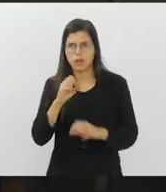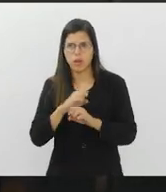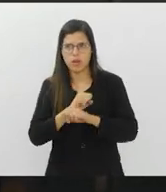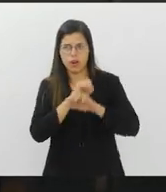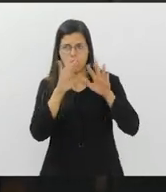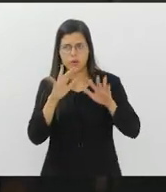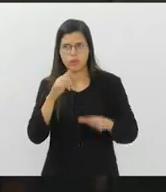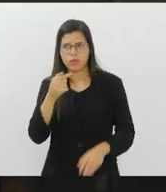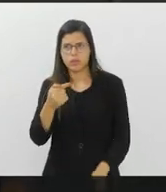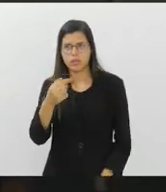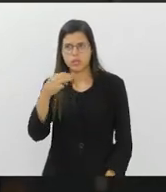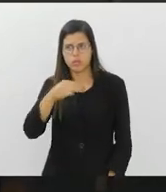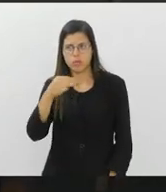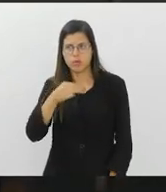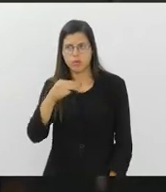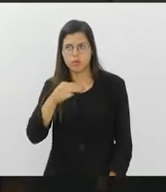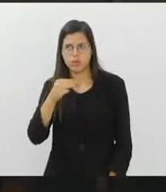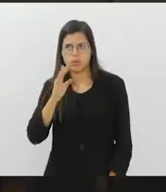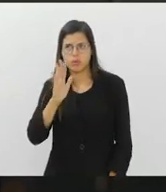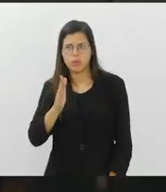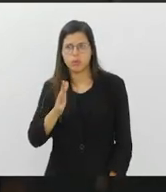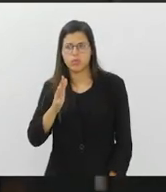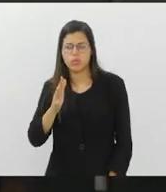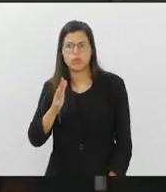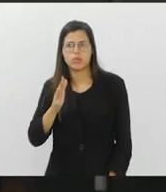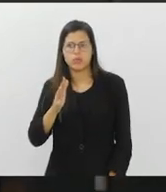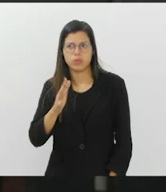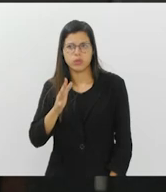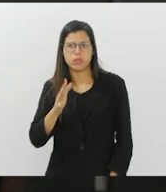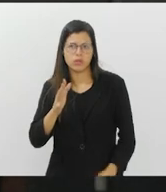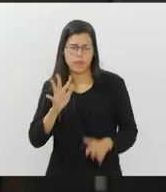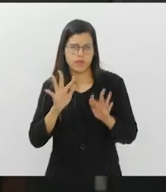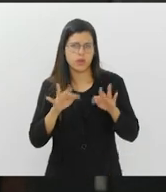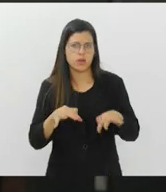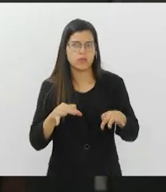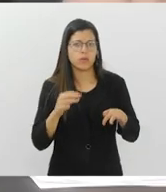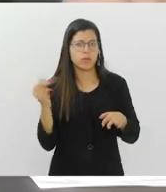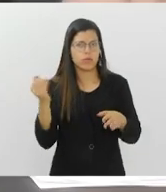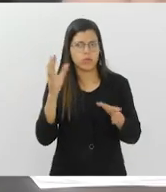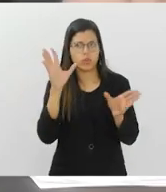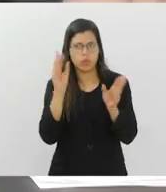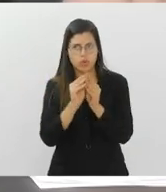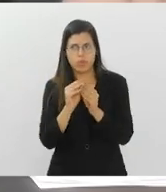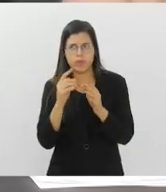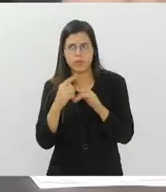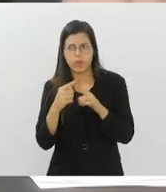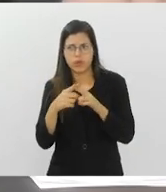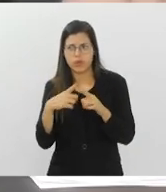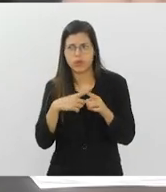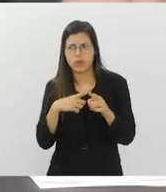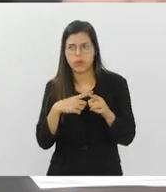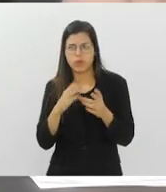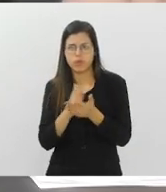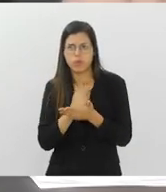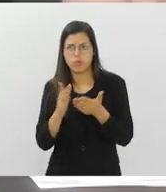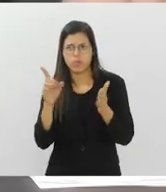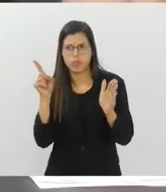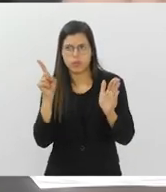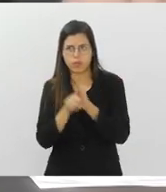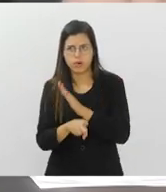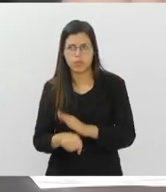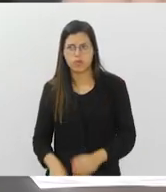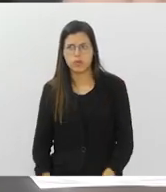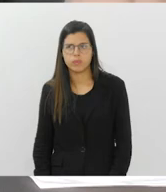passaram... Só para concluir. Creio concluir, que seja deputado. Importante a só conclusão, porque nós temos algumas perguntas também a fazer para o doutor Paulo. Só para concluir.